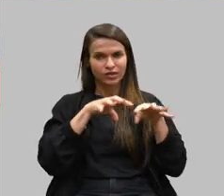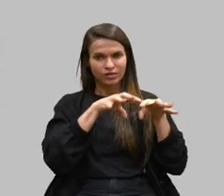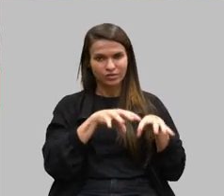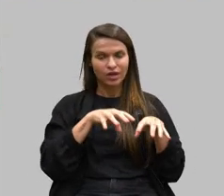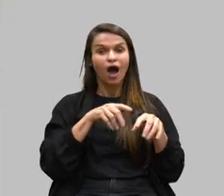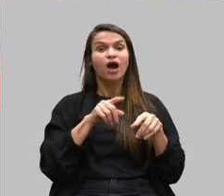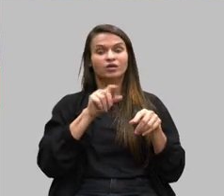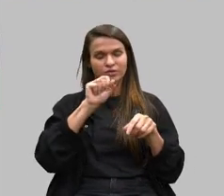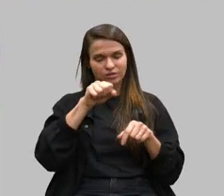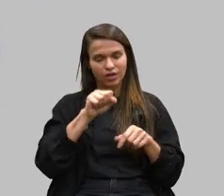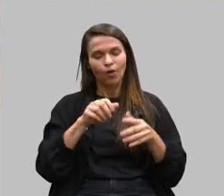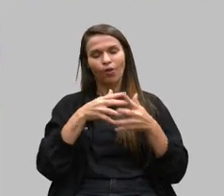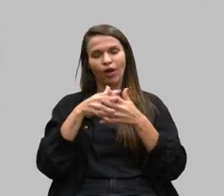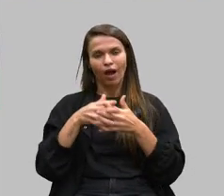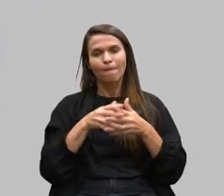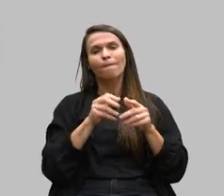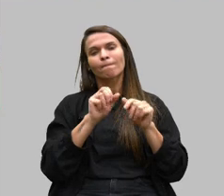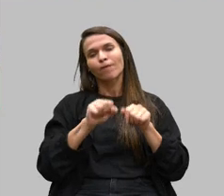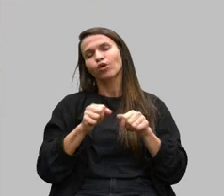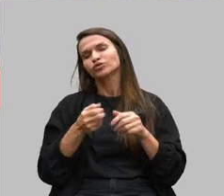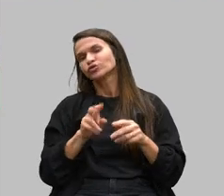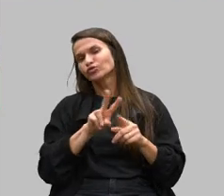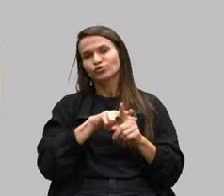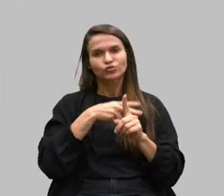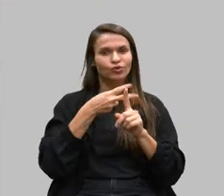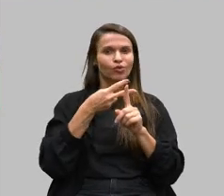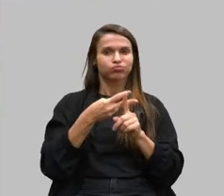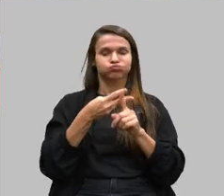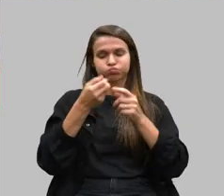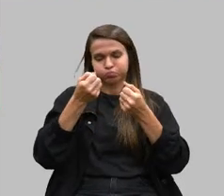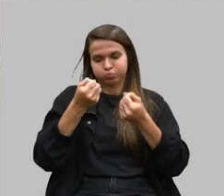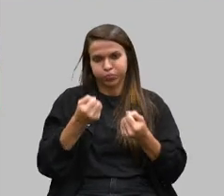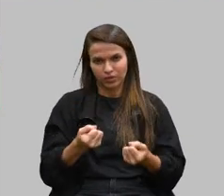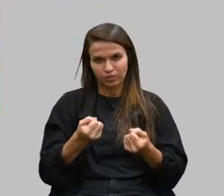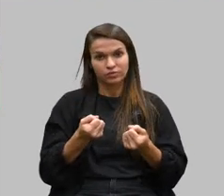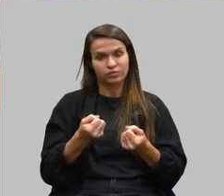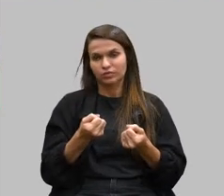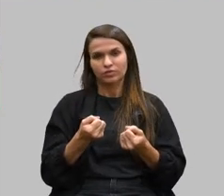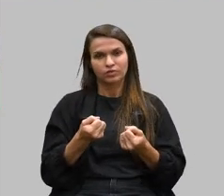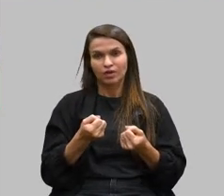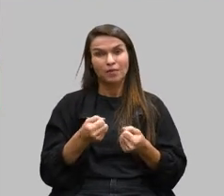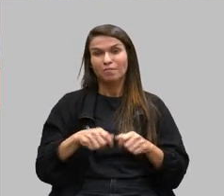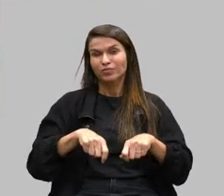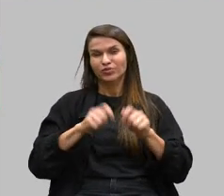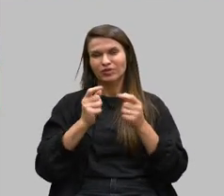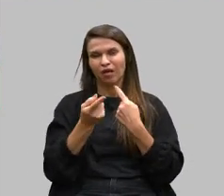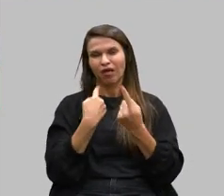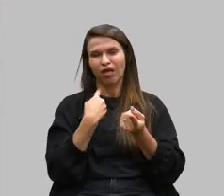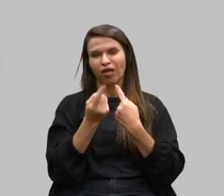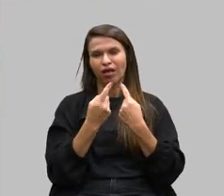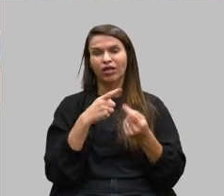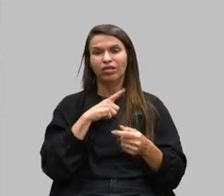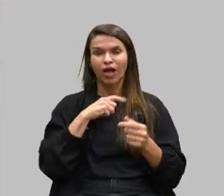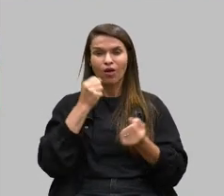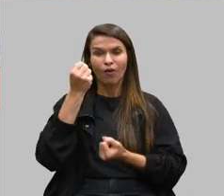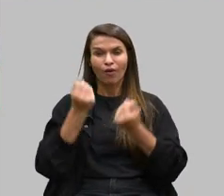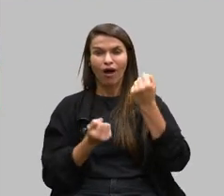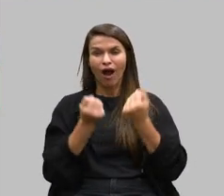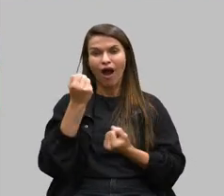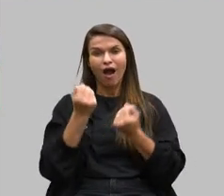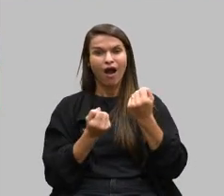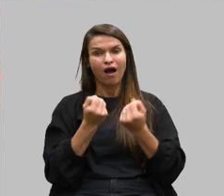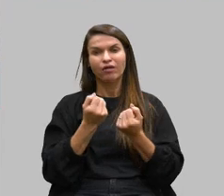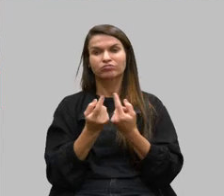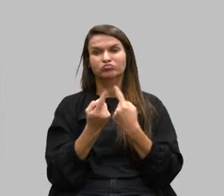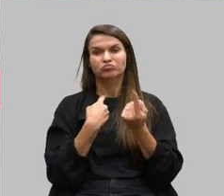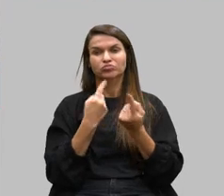caminhão pode dobrar de capacidade de tonelagem porque ele não tem como na estrada onde anda o automóvel ele andar com